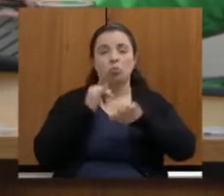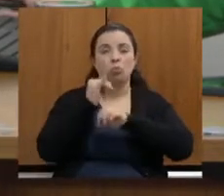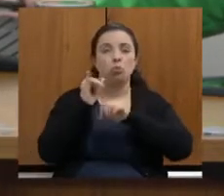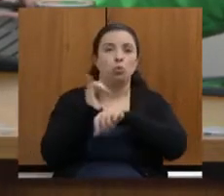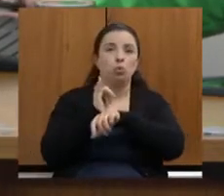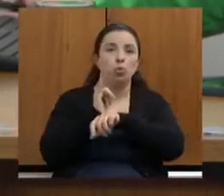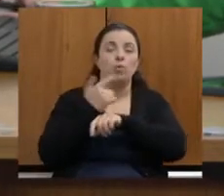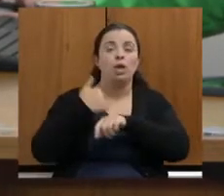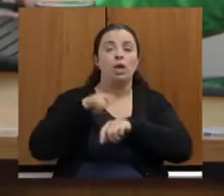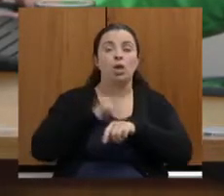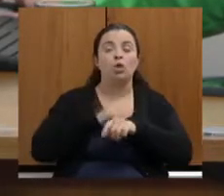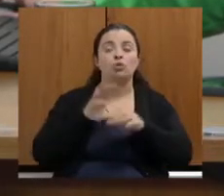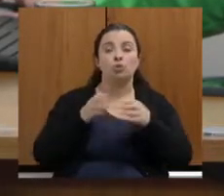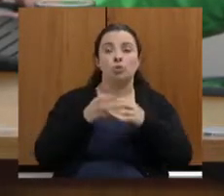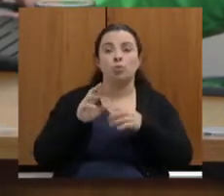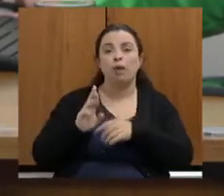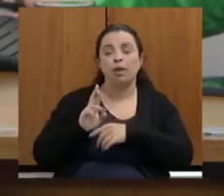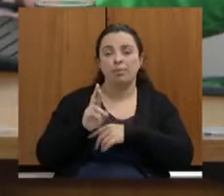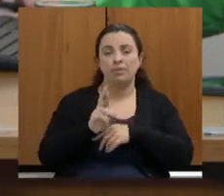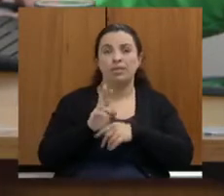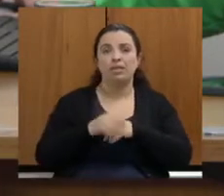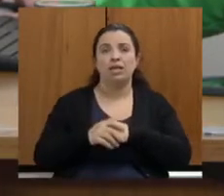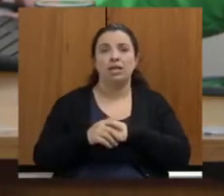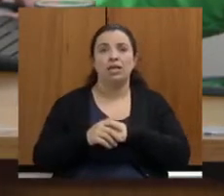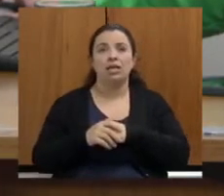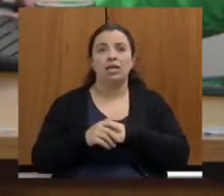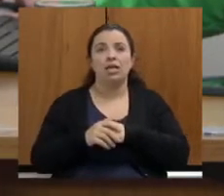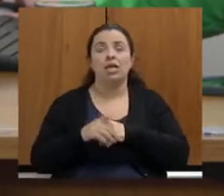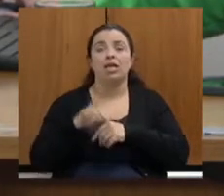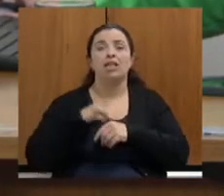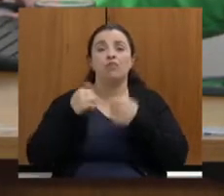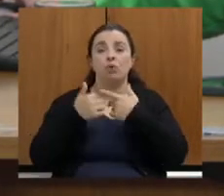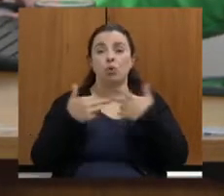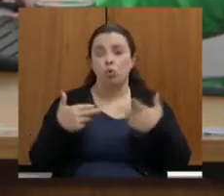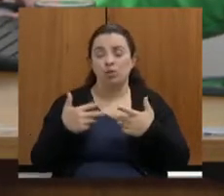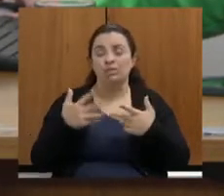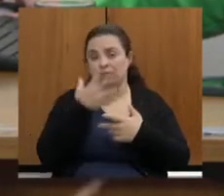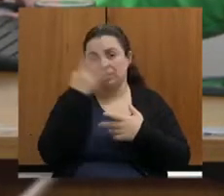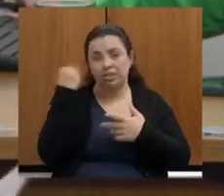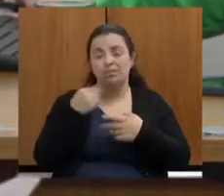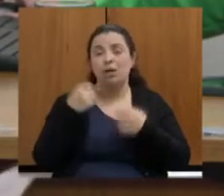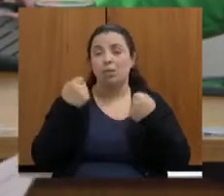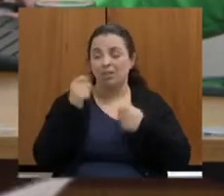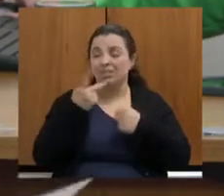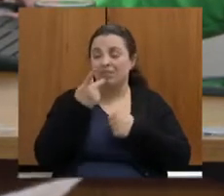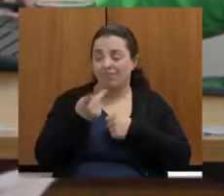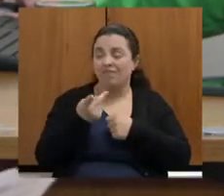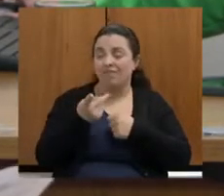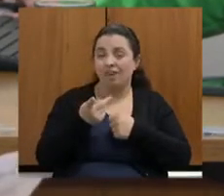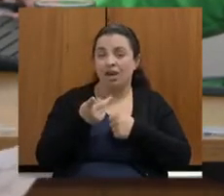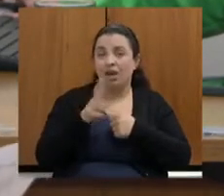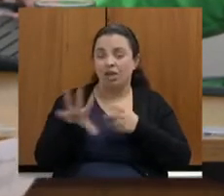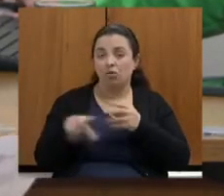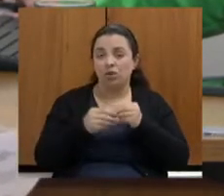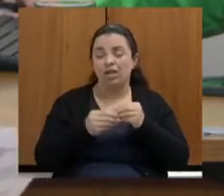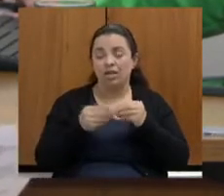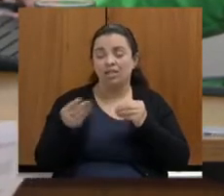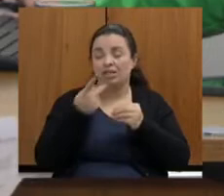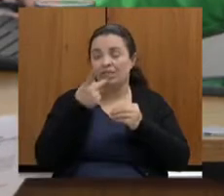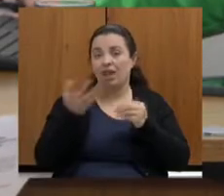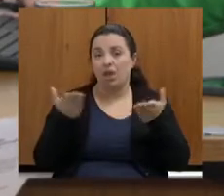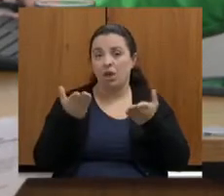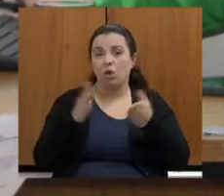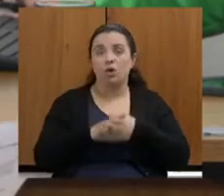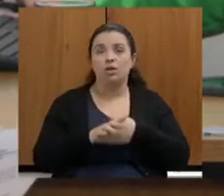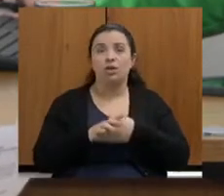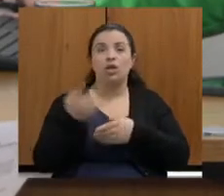representando né então é coisas que a gente esqueceu que a gente vai estar colocando aqui é que